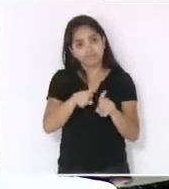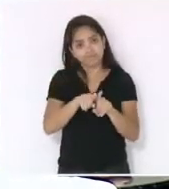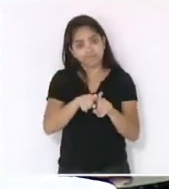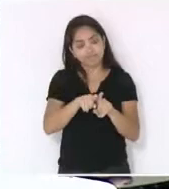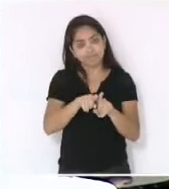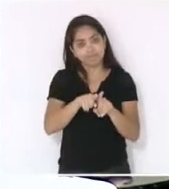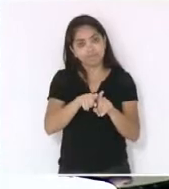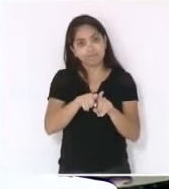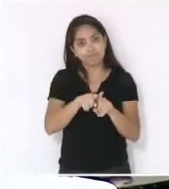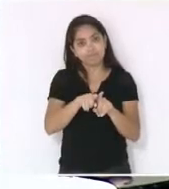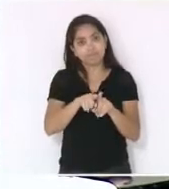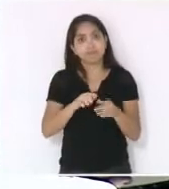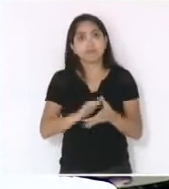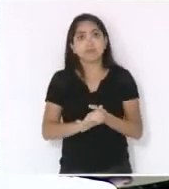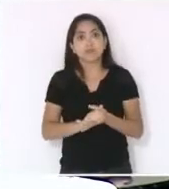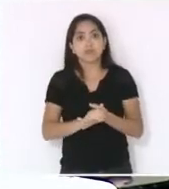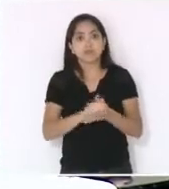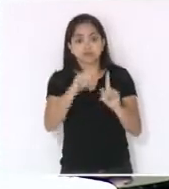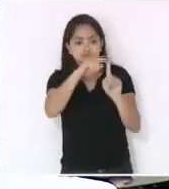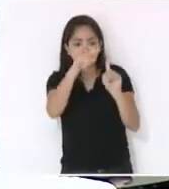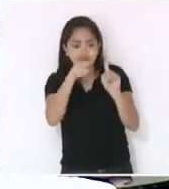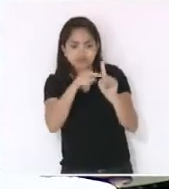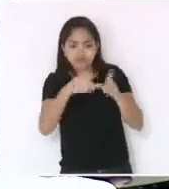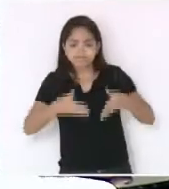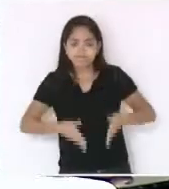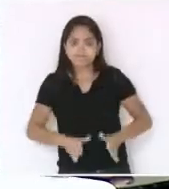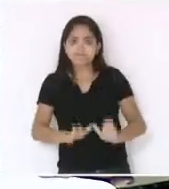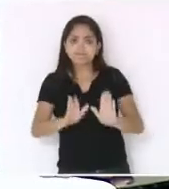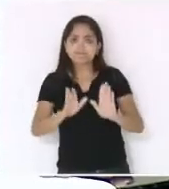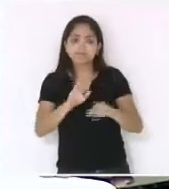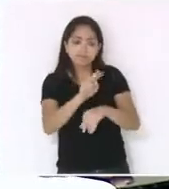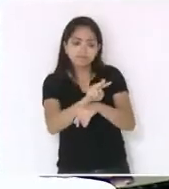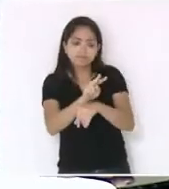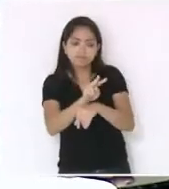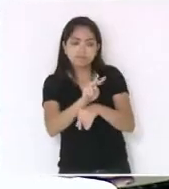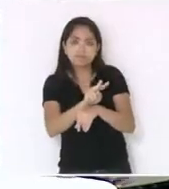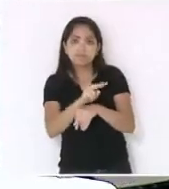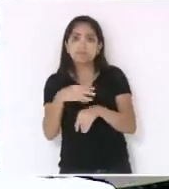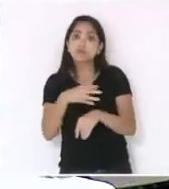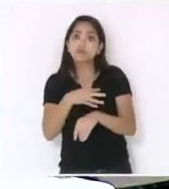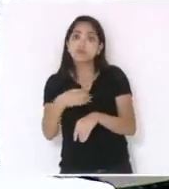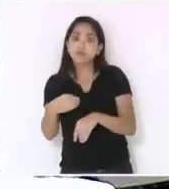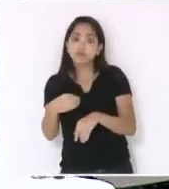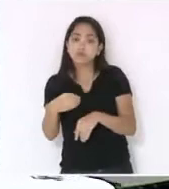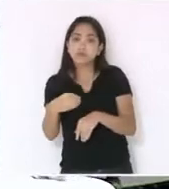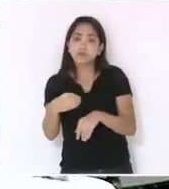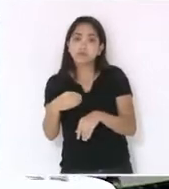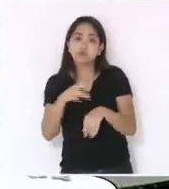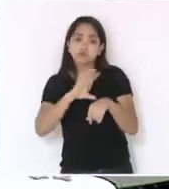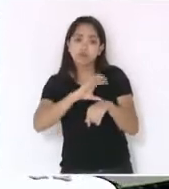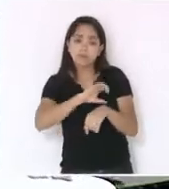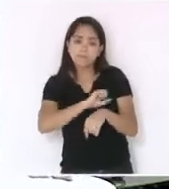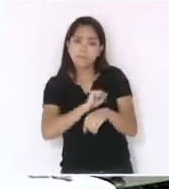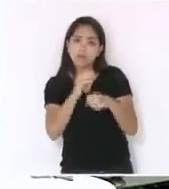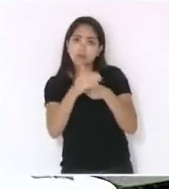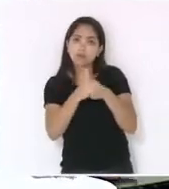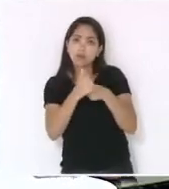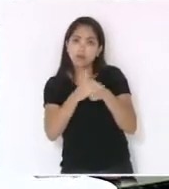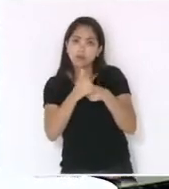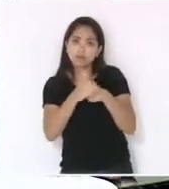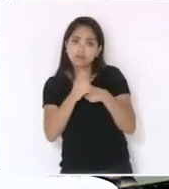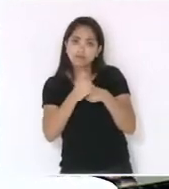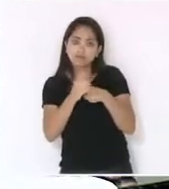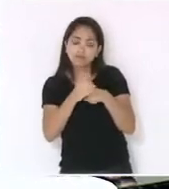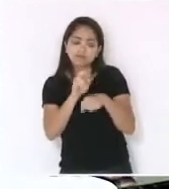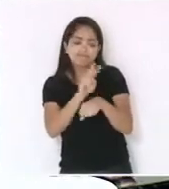Nós geramos, nós parimos, nós criamos os nossos filhos com amor, carinho e